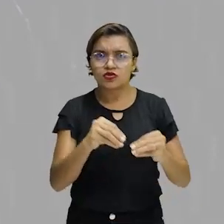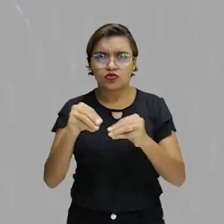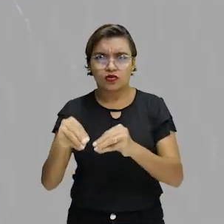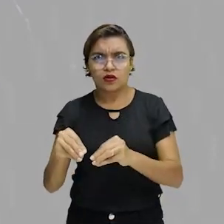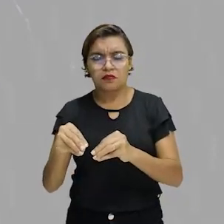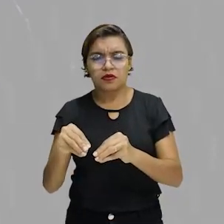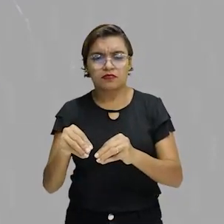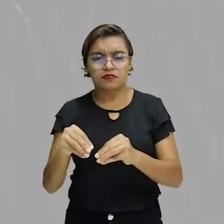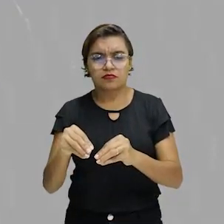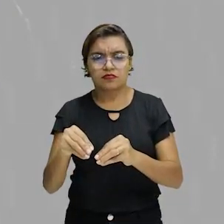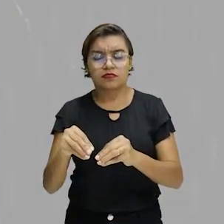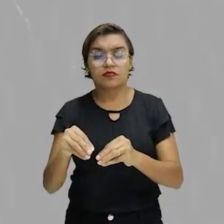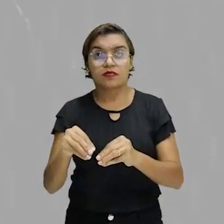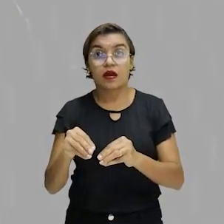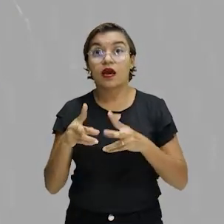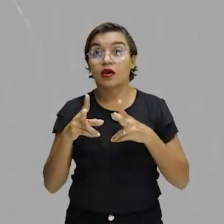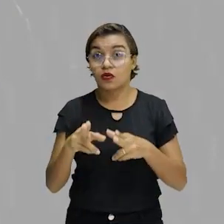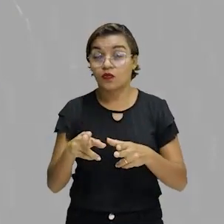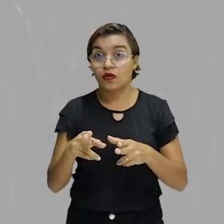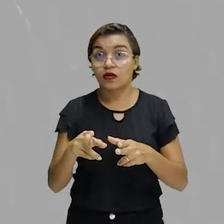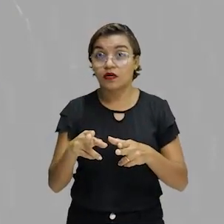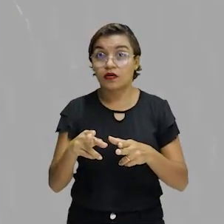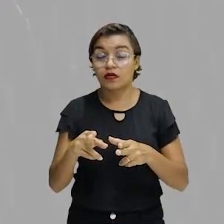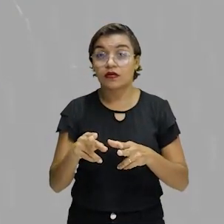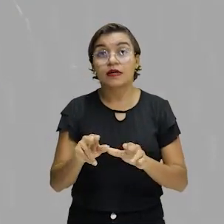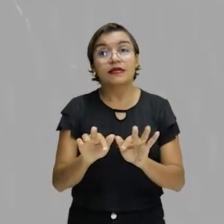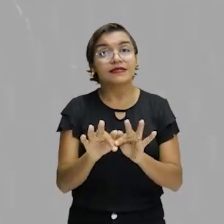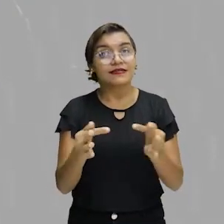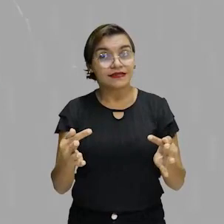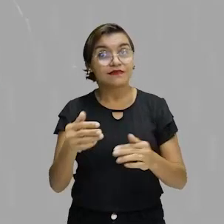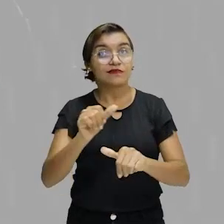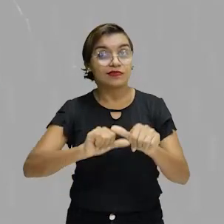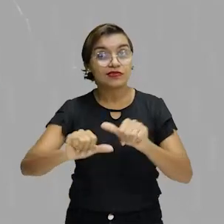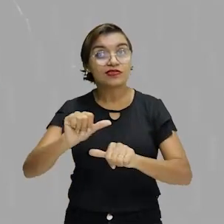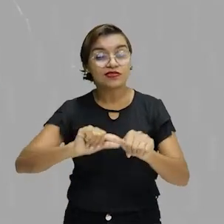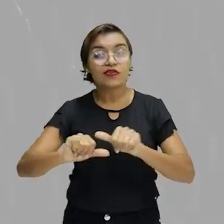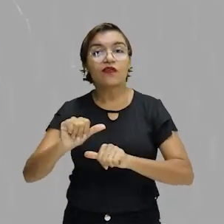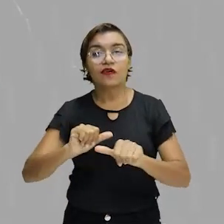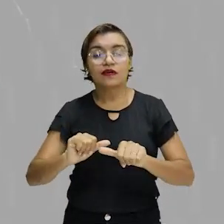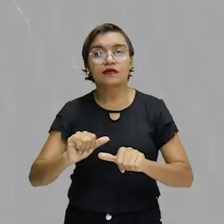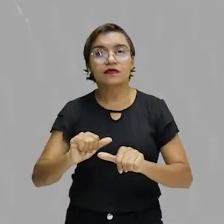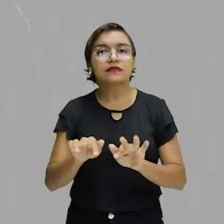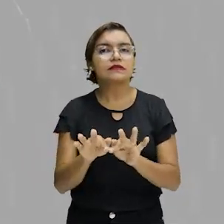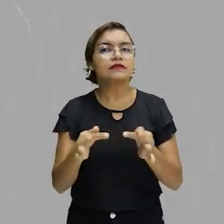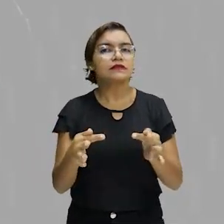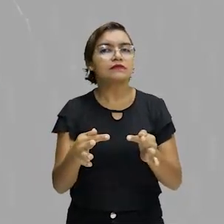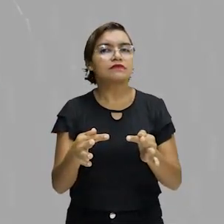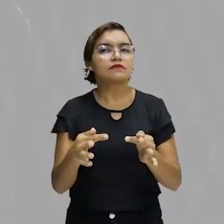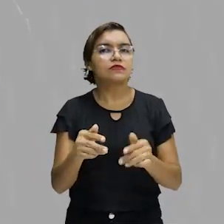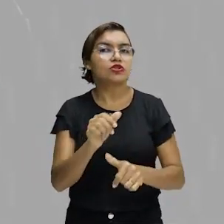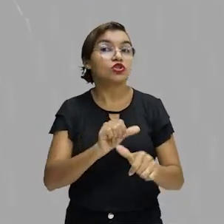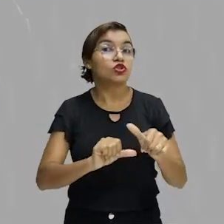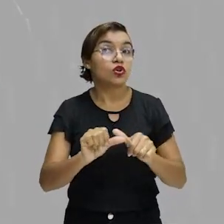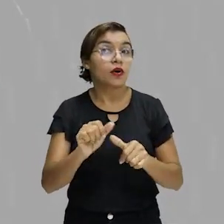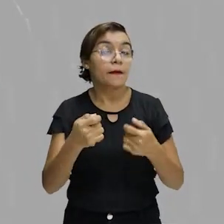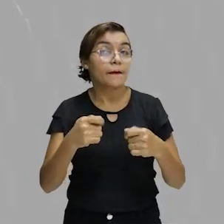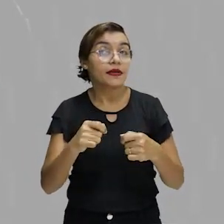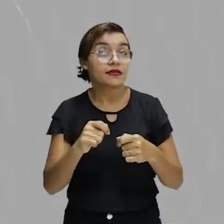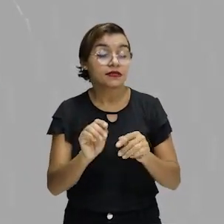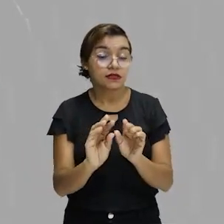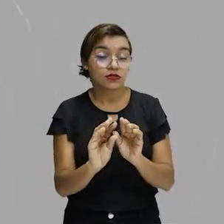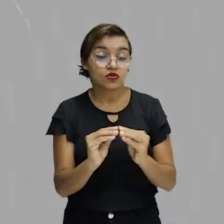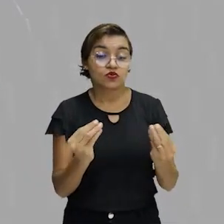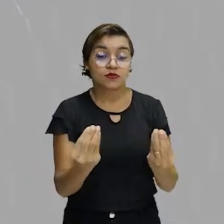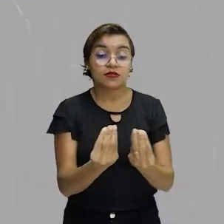reação de deslocamento é o mesmo que simples troca e para ser simples troca Eu preciso de uma substância